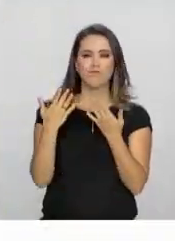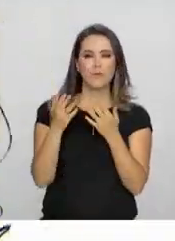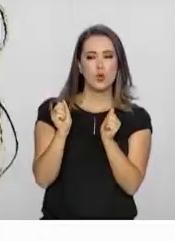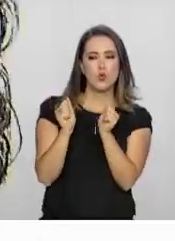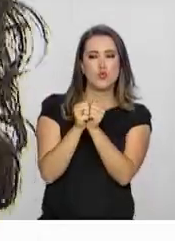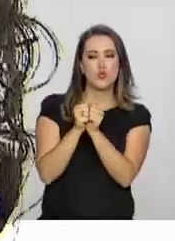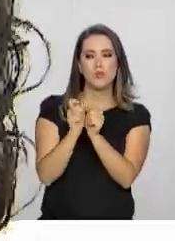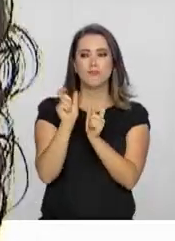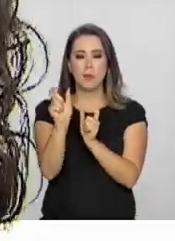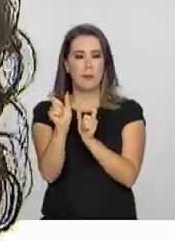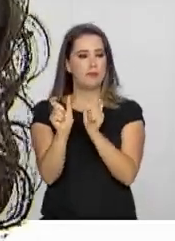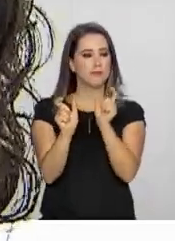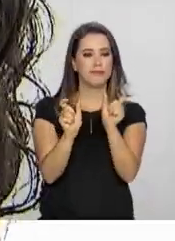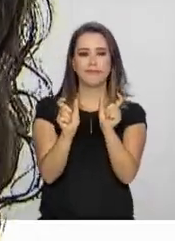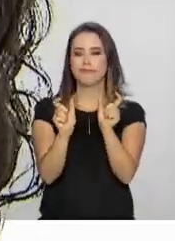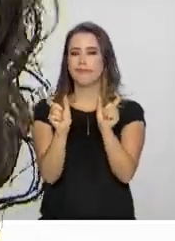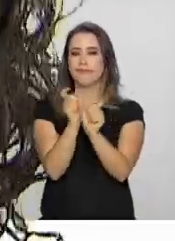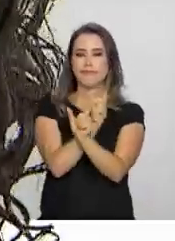concessões